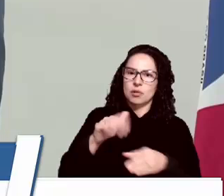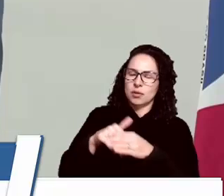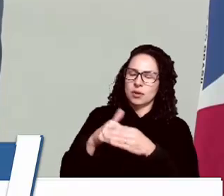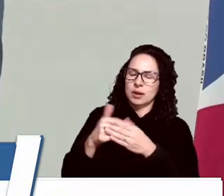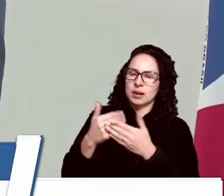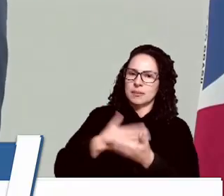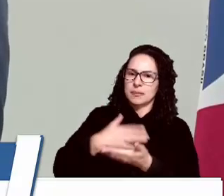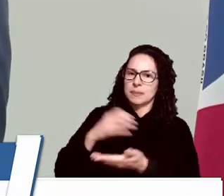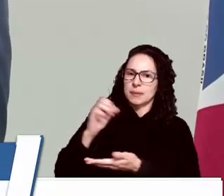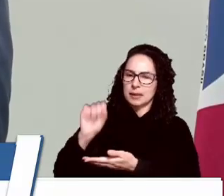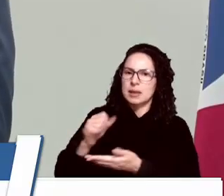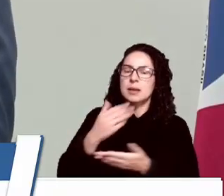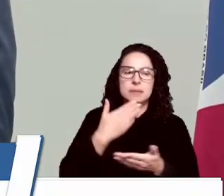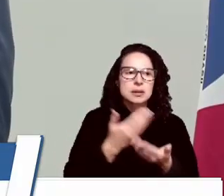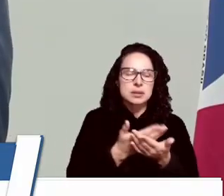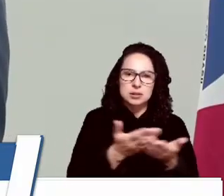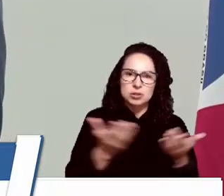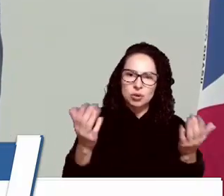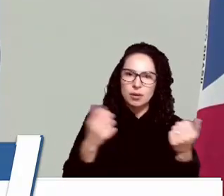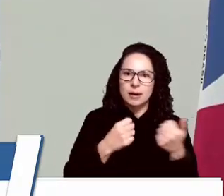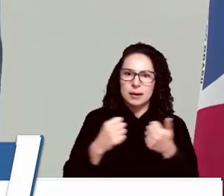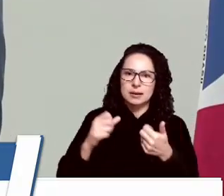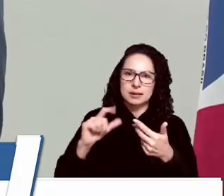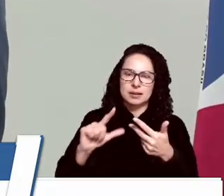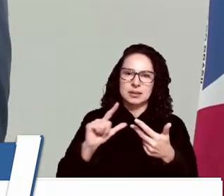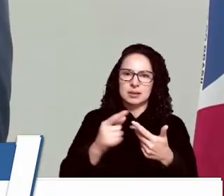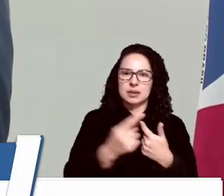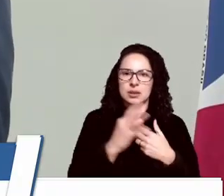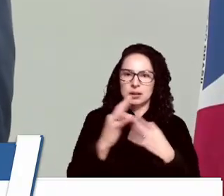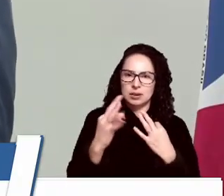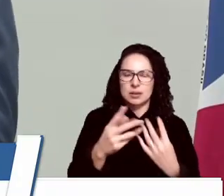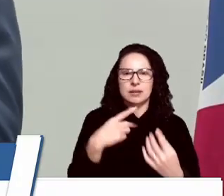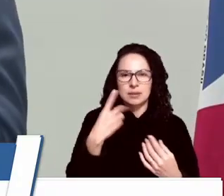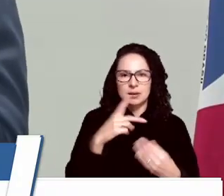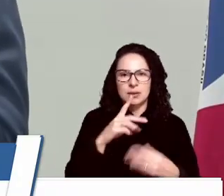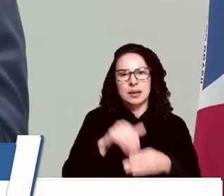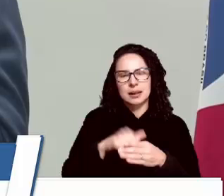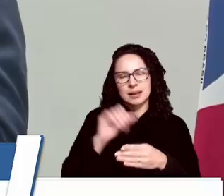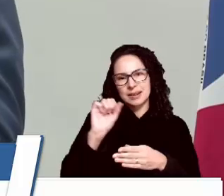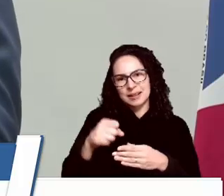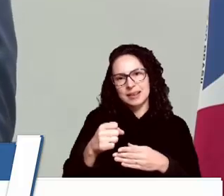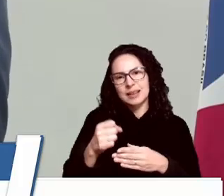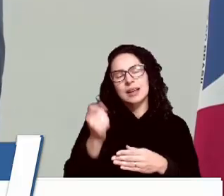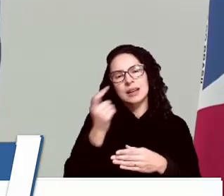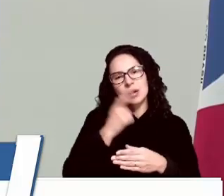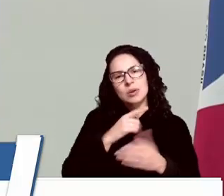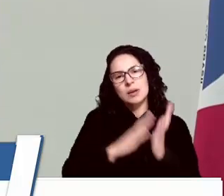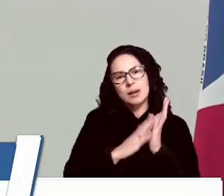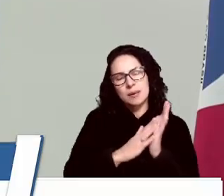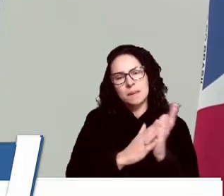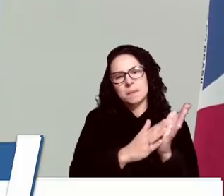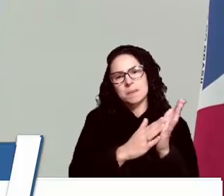o voto para todo o Poder Legislativo, para todos os vereadores que votem sim e ratifiquem essa homenagem,